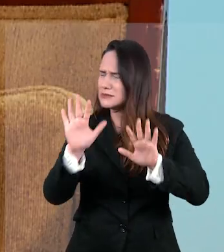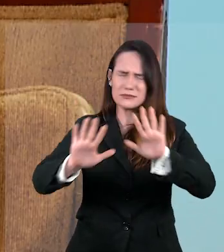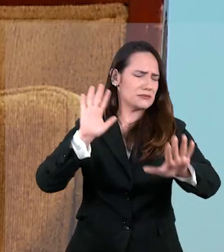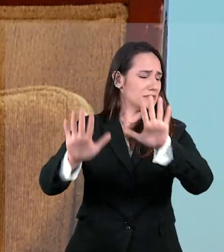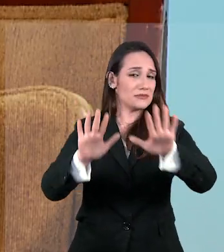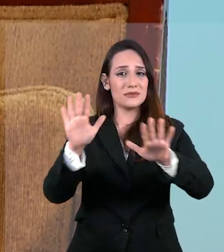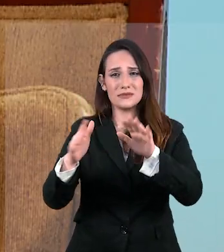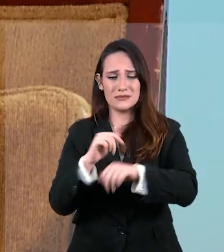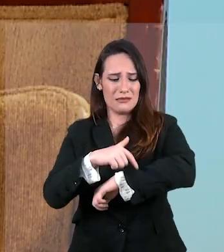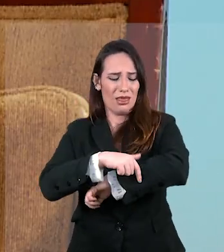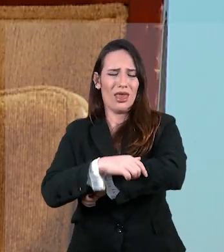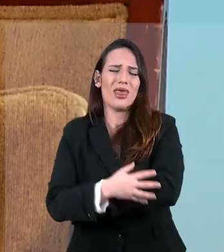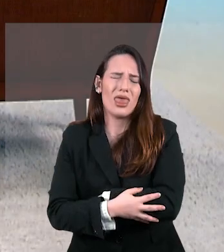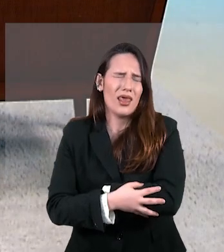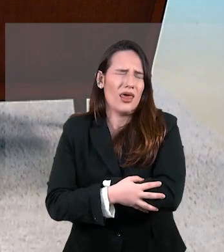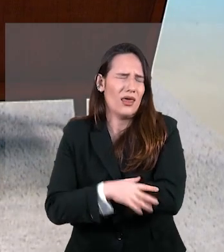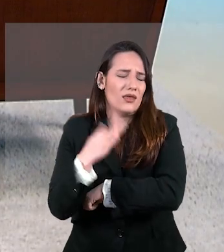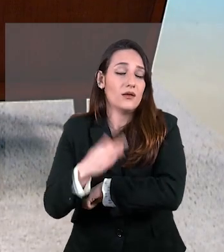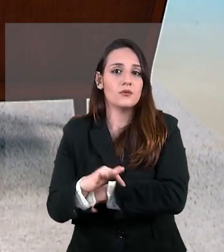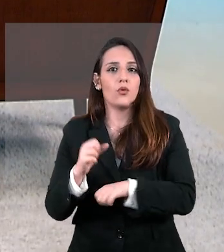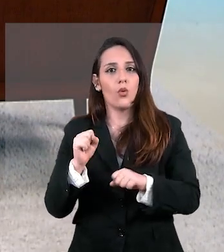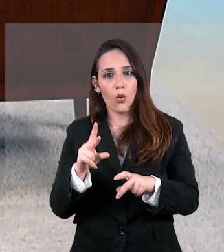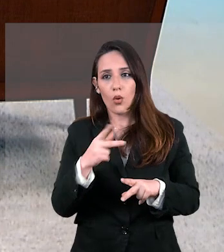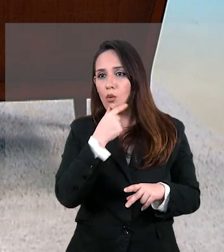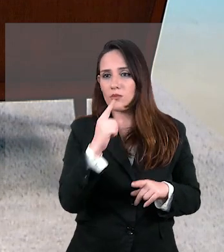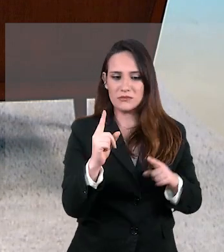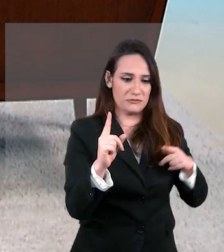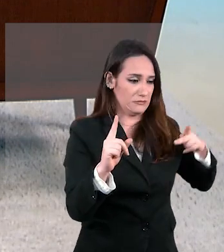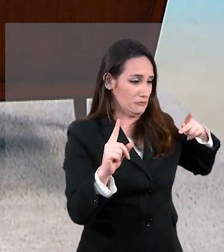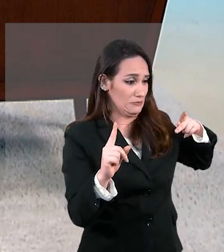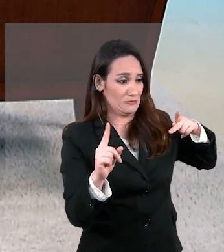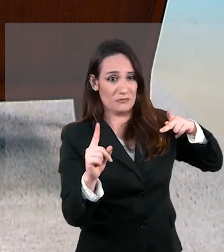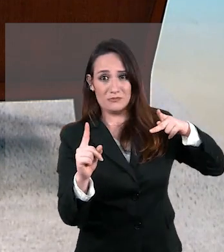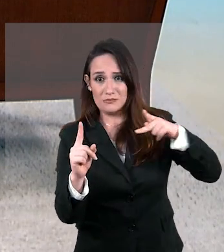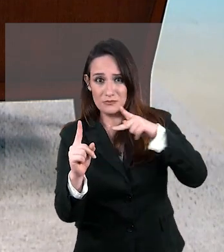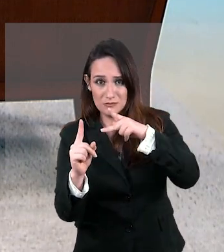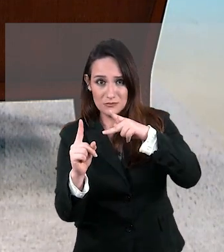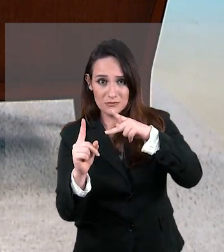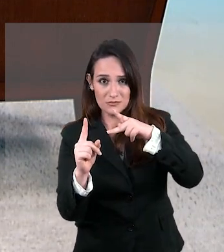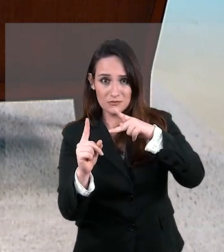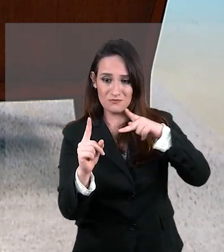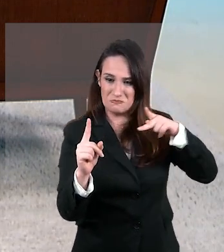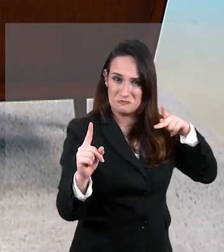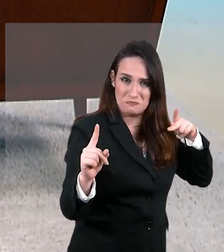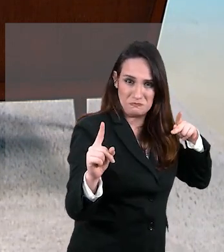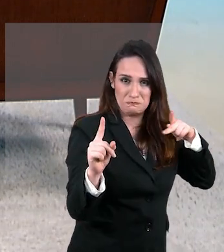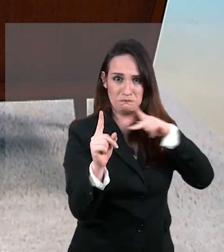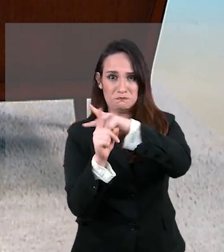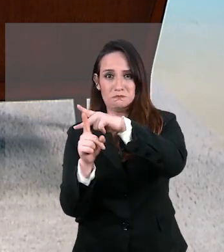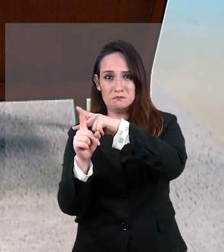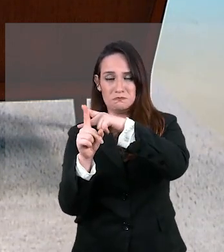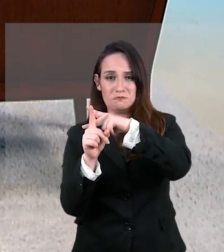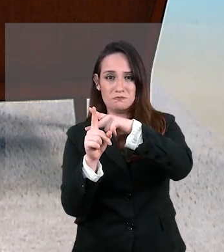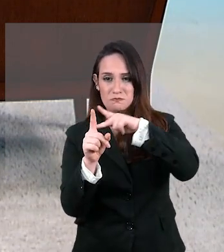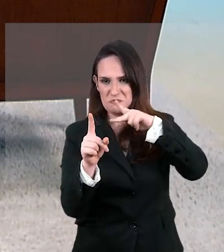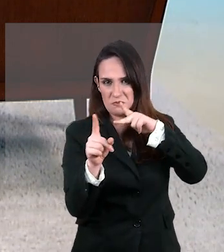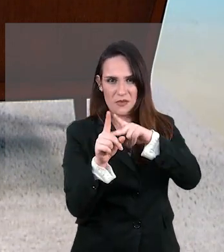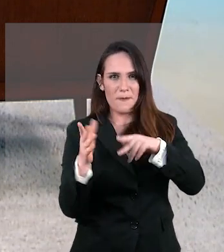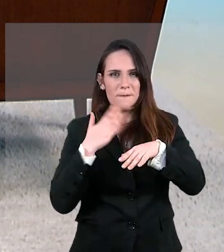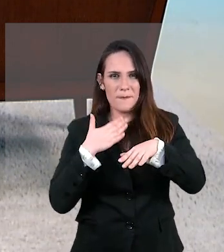óculos, com o braço quebrado e ele me encontrou nesse caminho. Ele me atropelou,